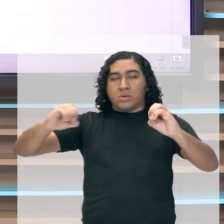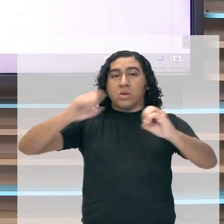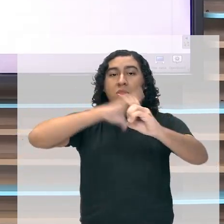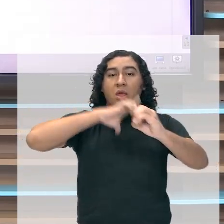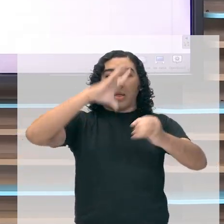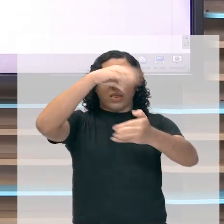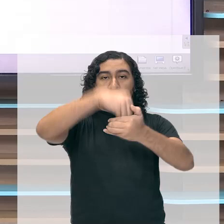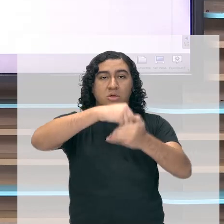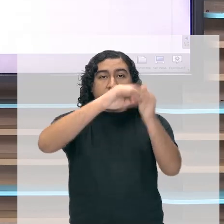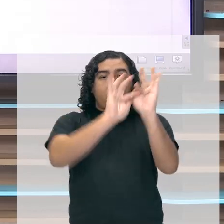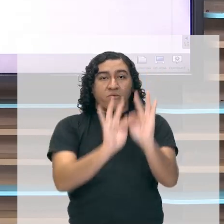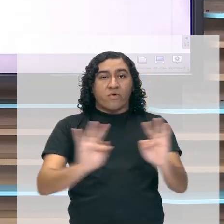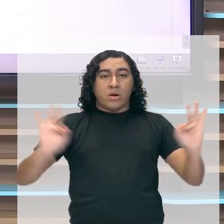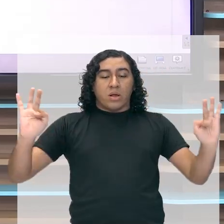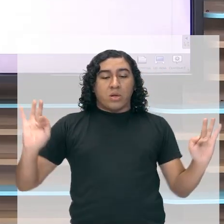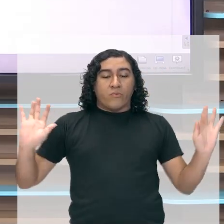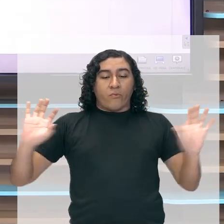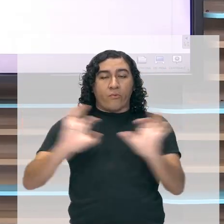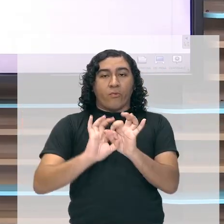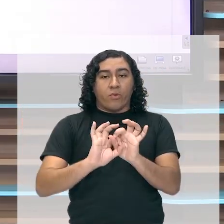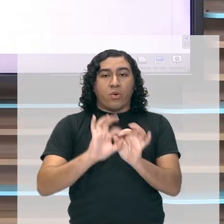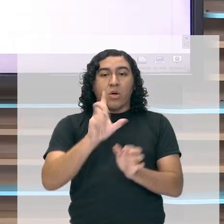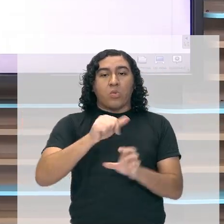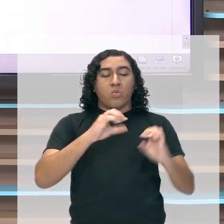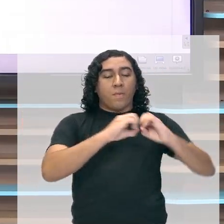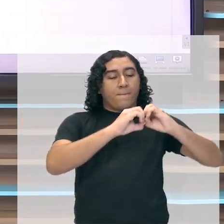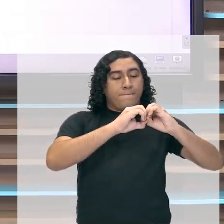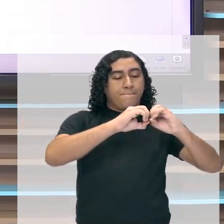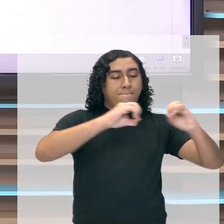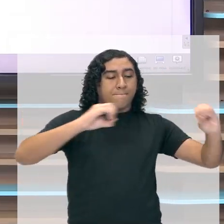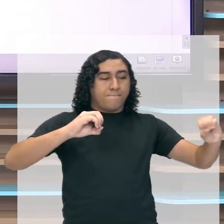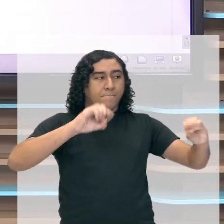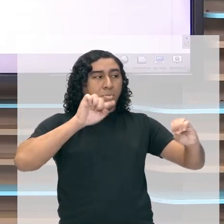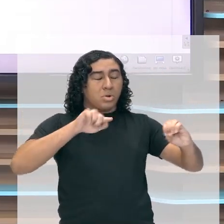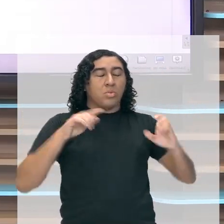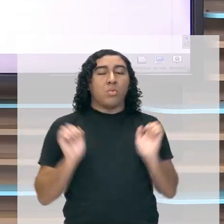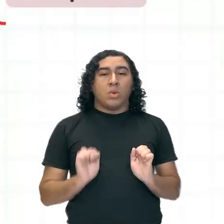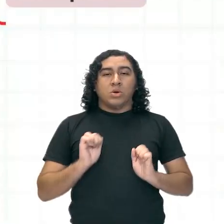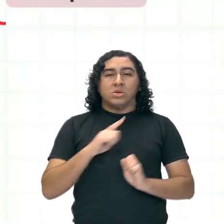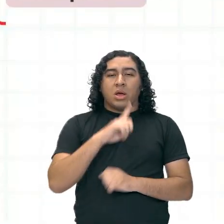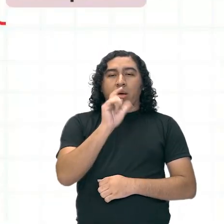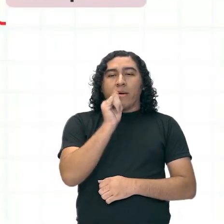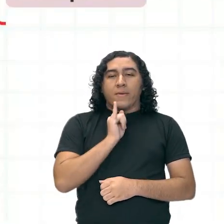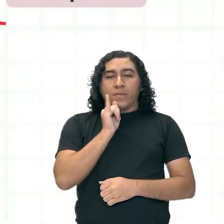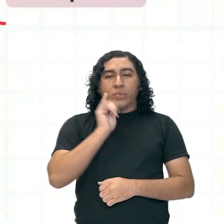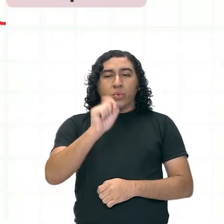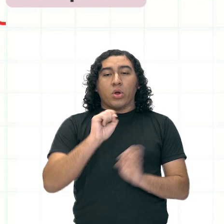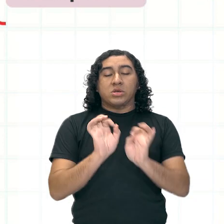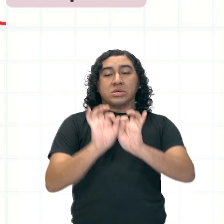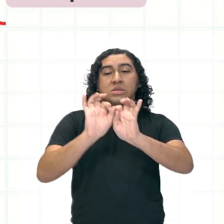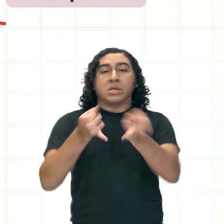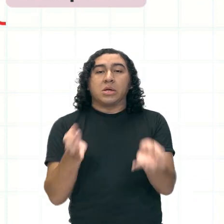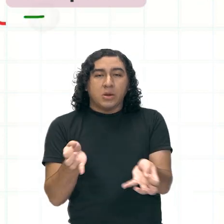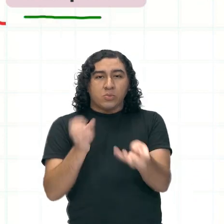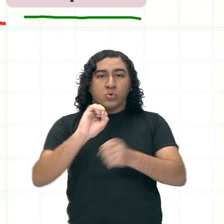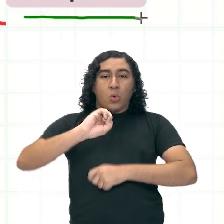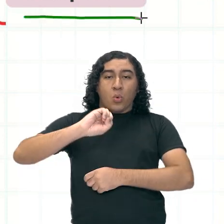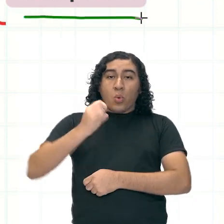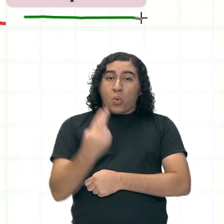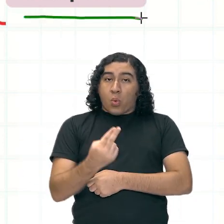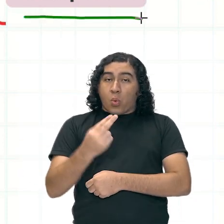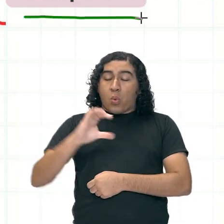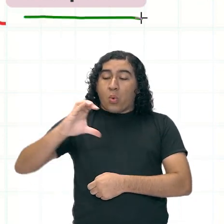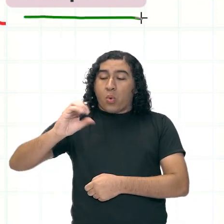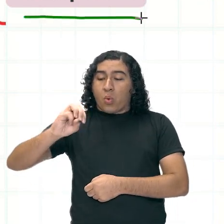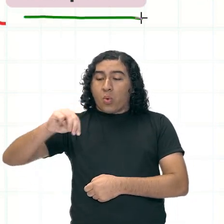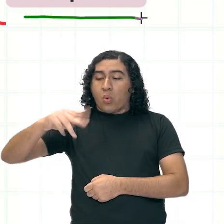determinado enunciado. Então, esse período aqui, gente, ele pode ser simples